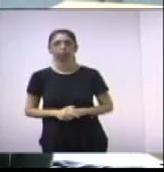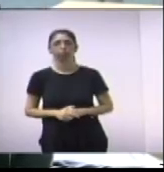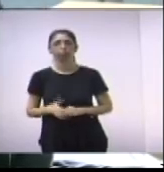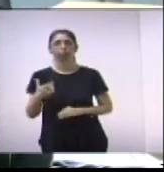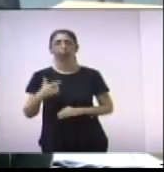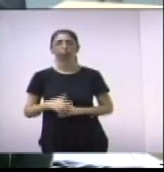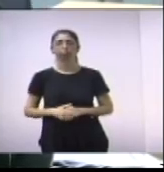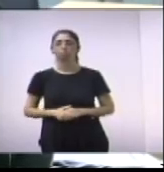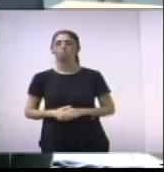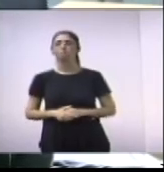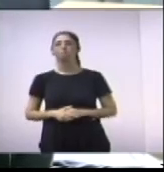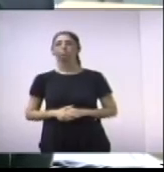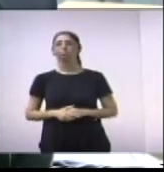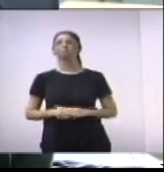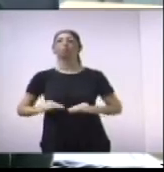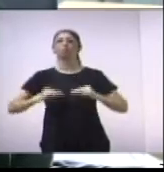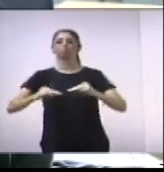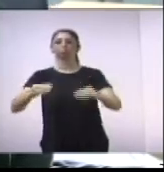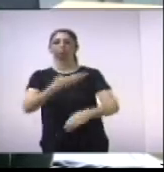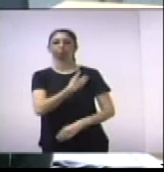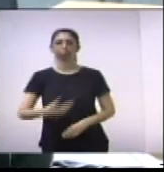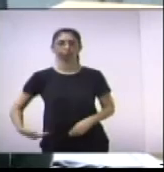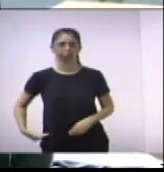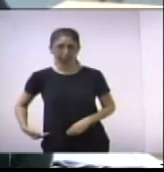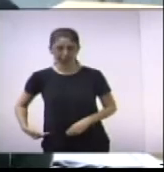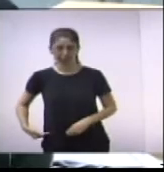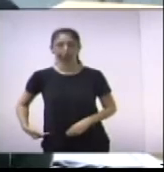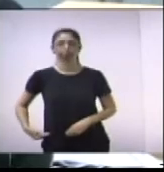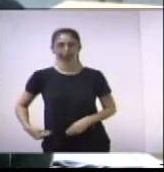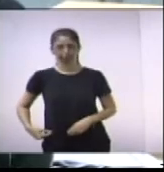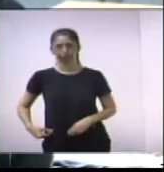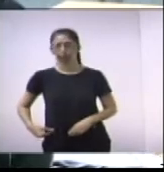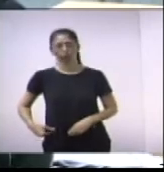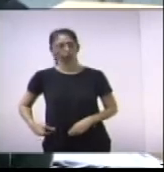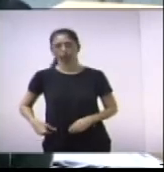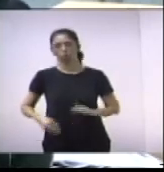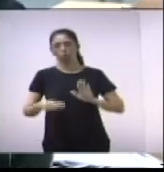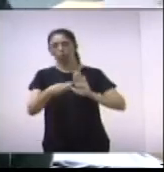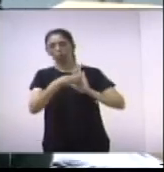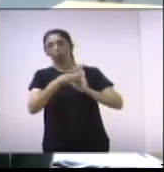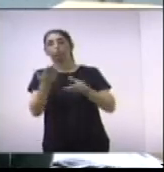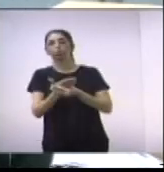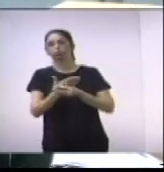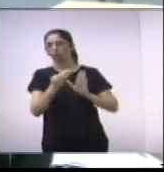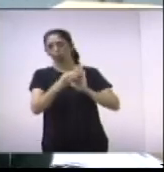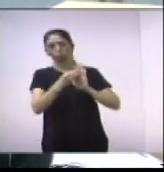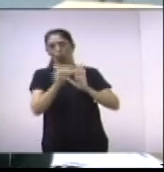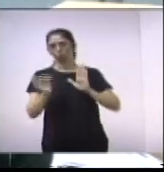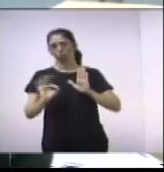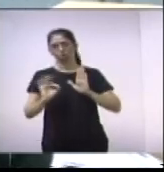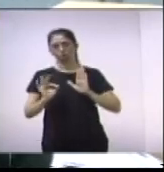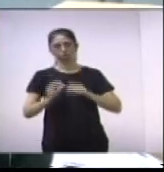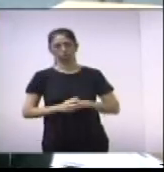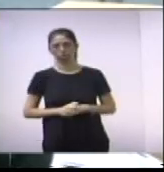O Ministério Público não levantou isso, não deu a imputação